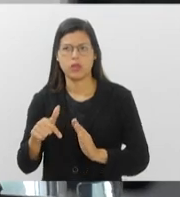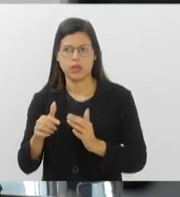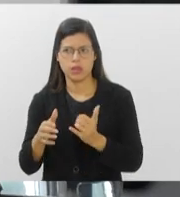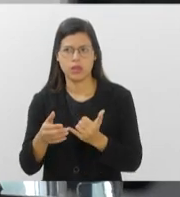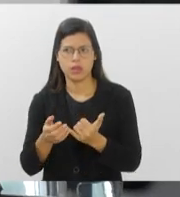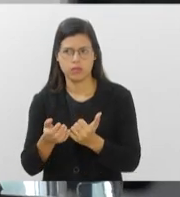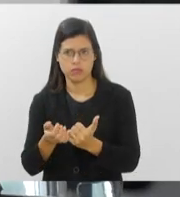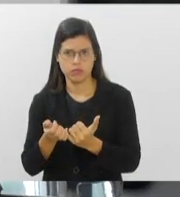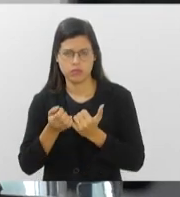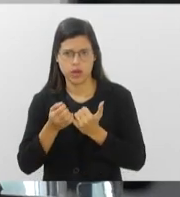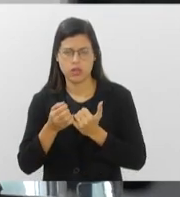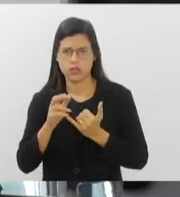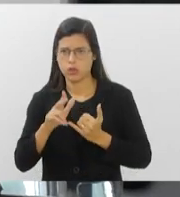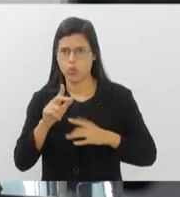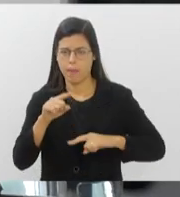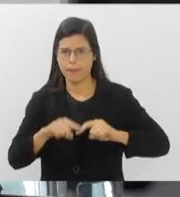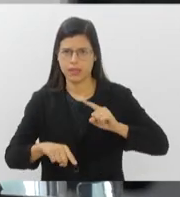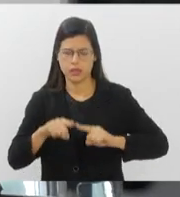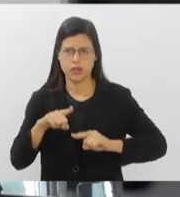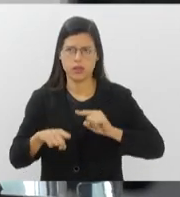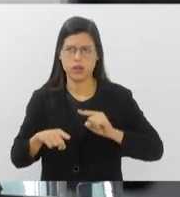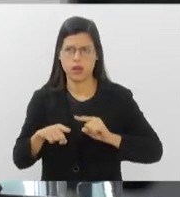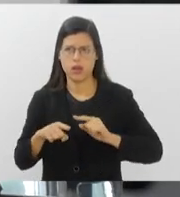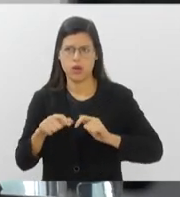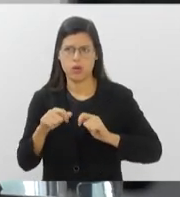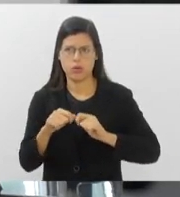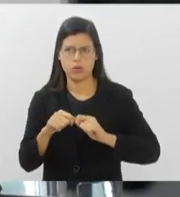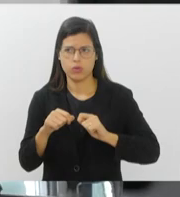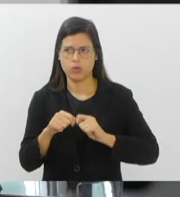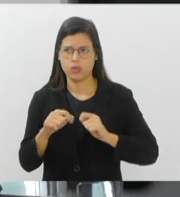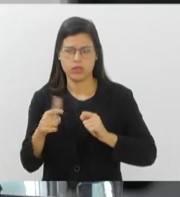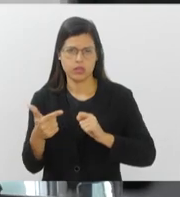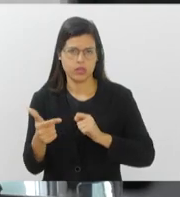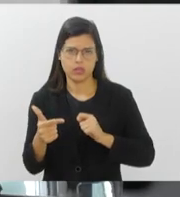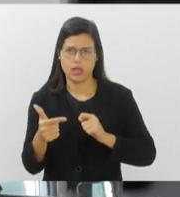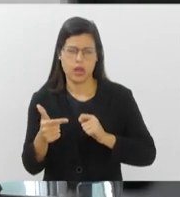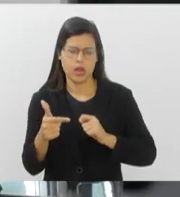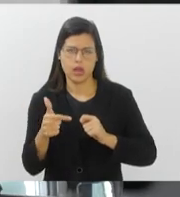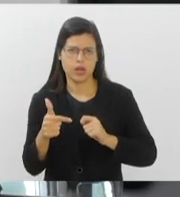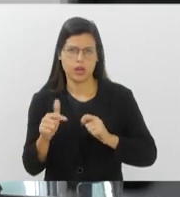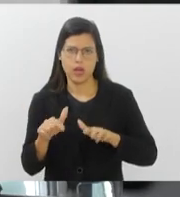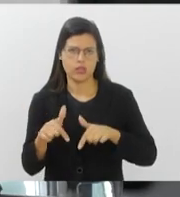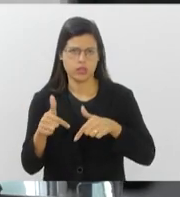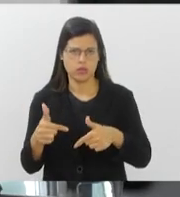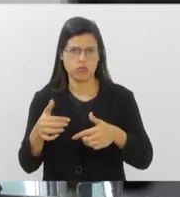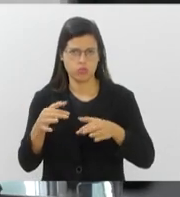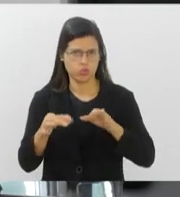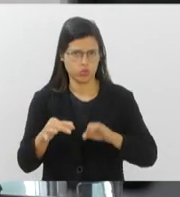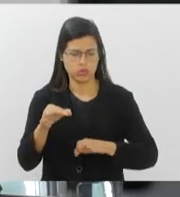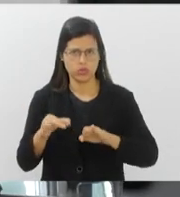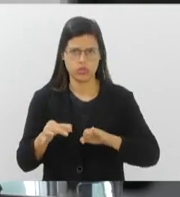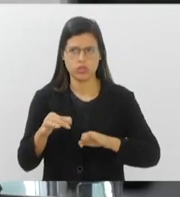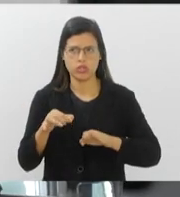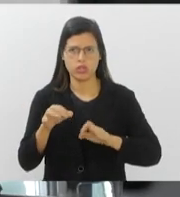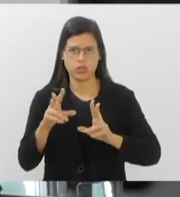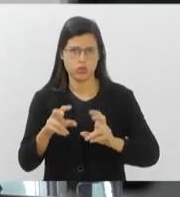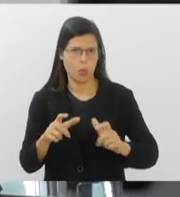de caráter imaterial não faz qualquer efeito jurídico sobre o imóvel em si.